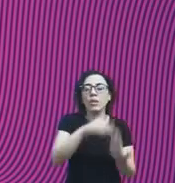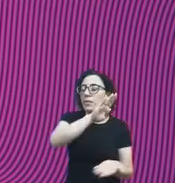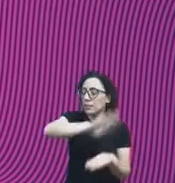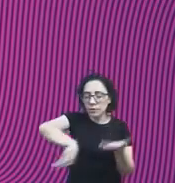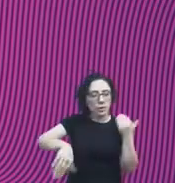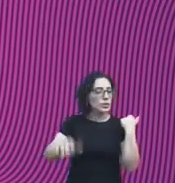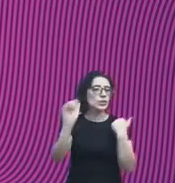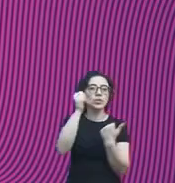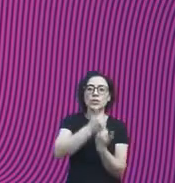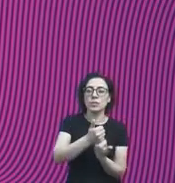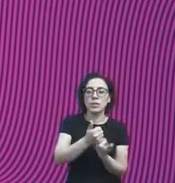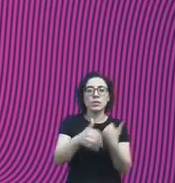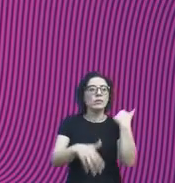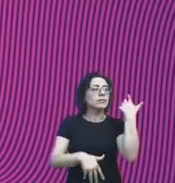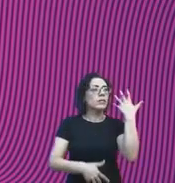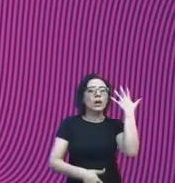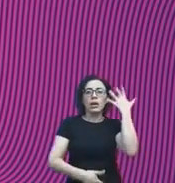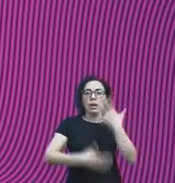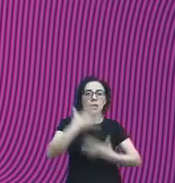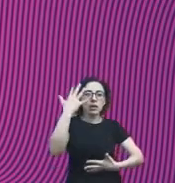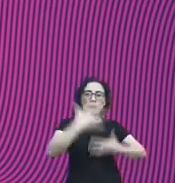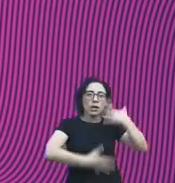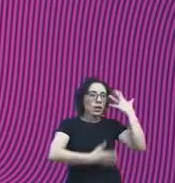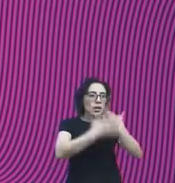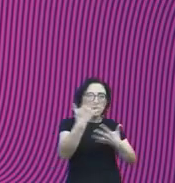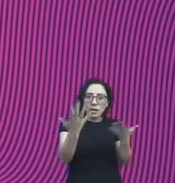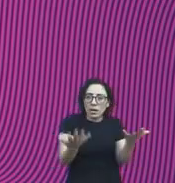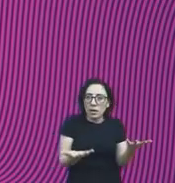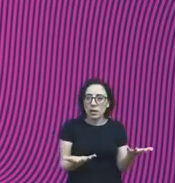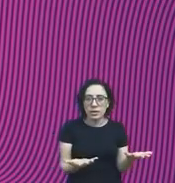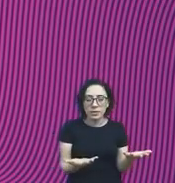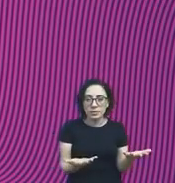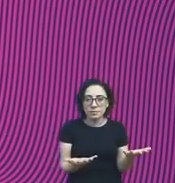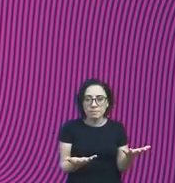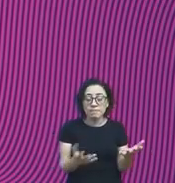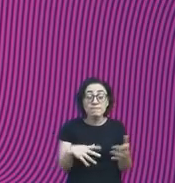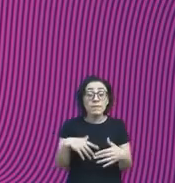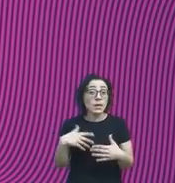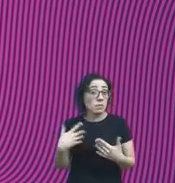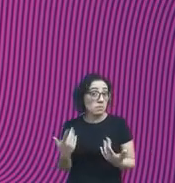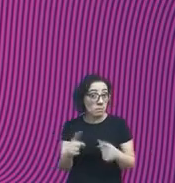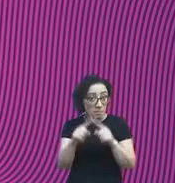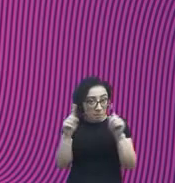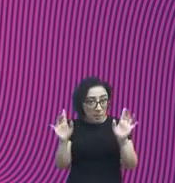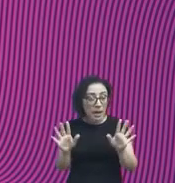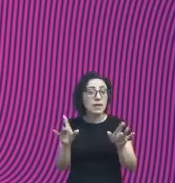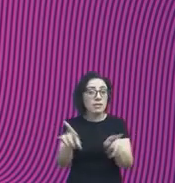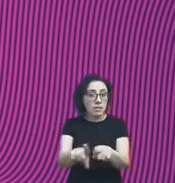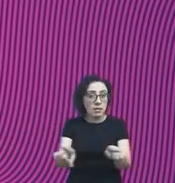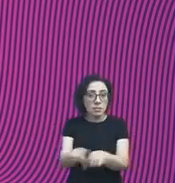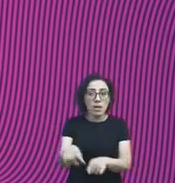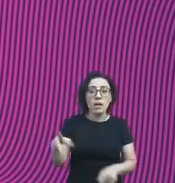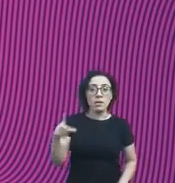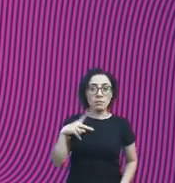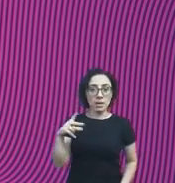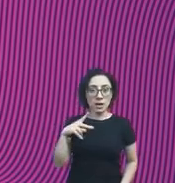do próprio setor privado na forma como atua, também não ajuda a organizar. E o que a gente está